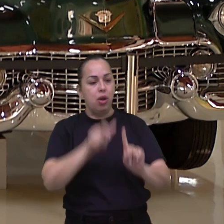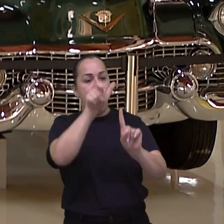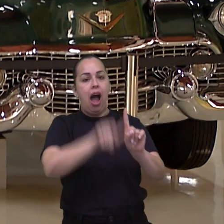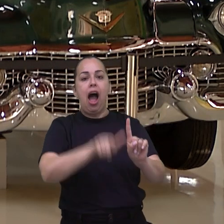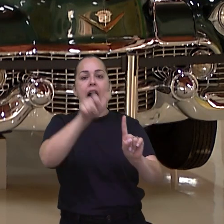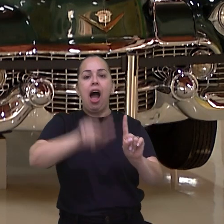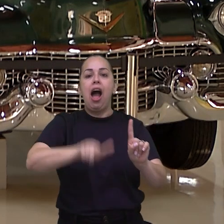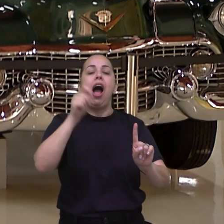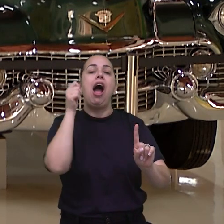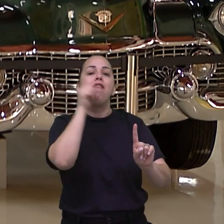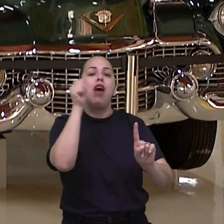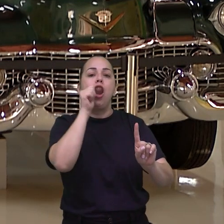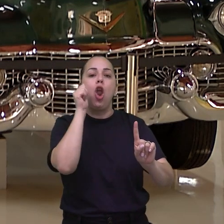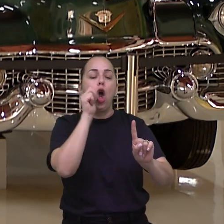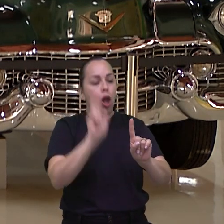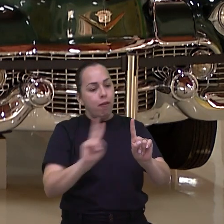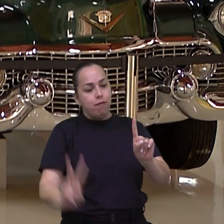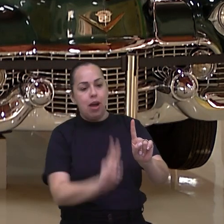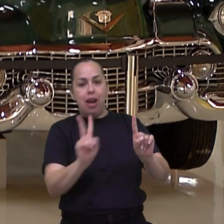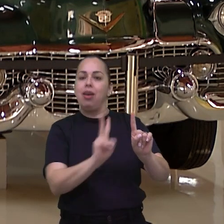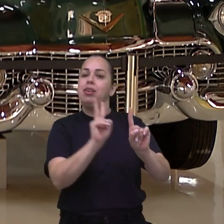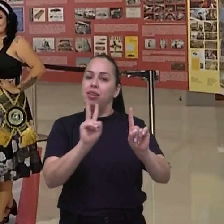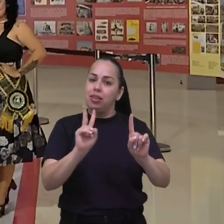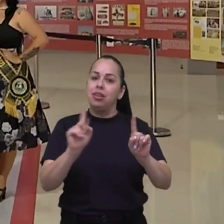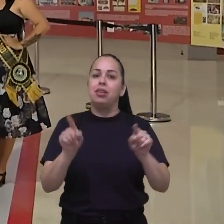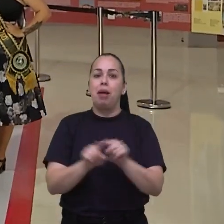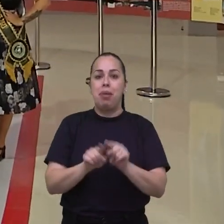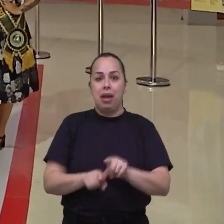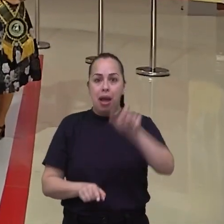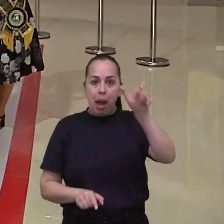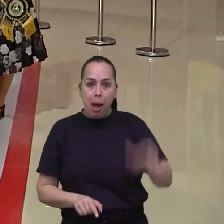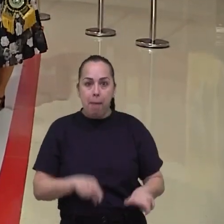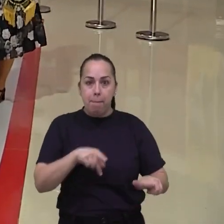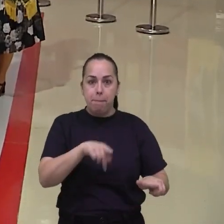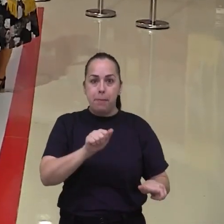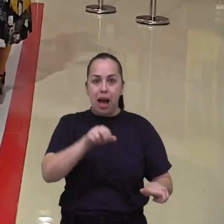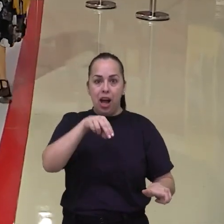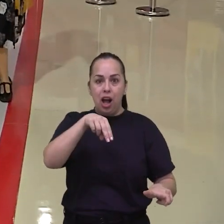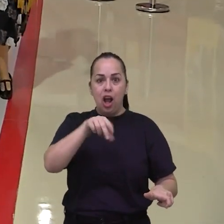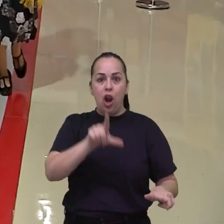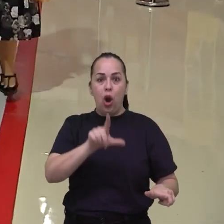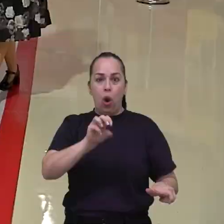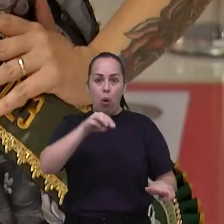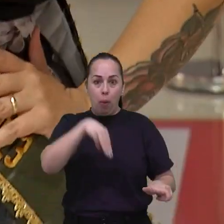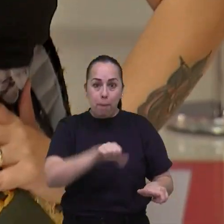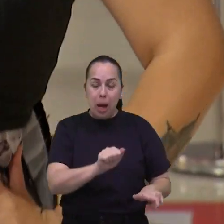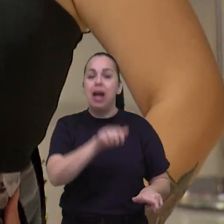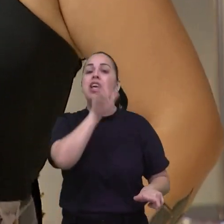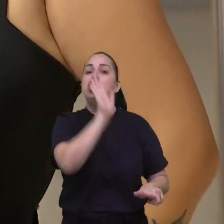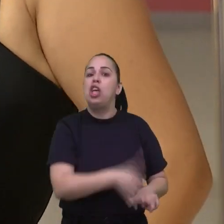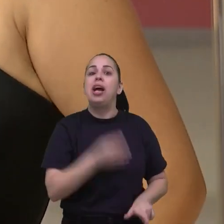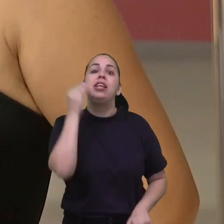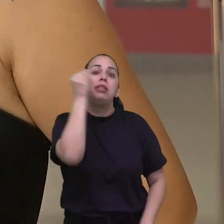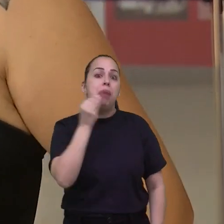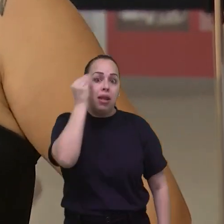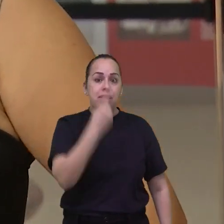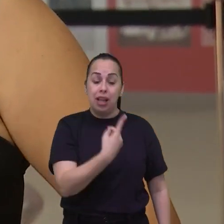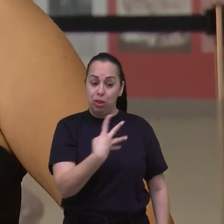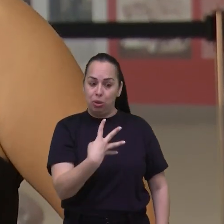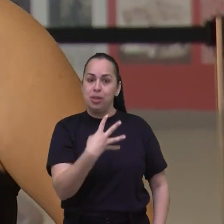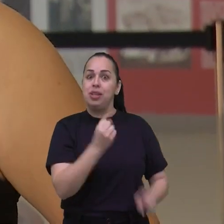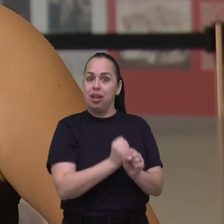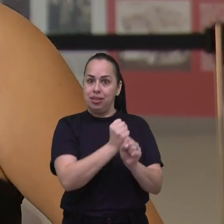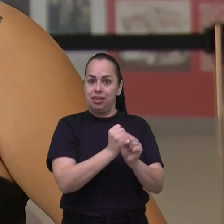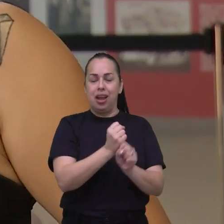o foco principal da lei do Dia da PNAP. Esse também é o estilo de vida da Paloma, que vive a arte PNAP há